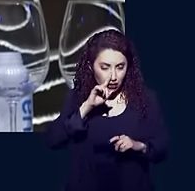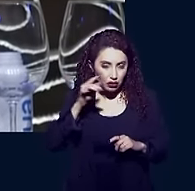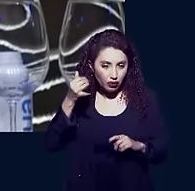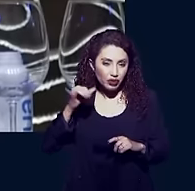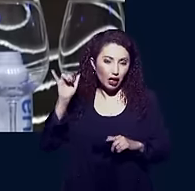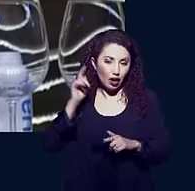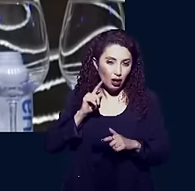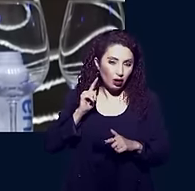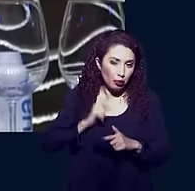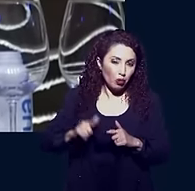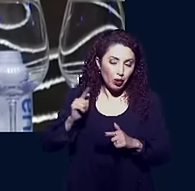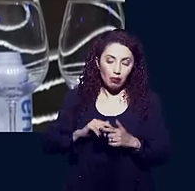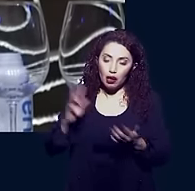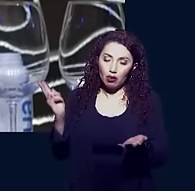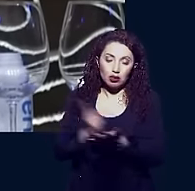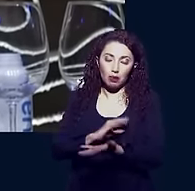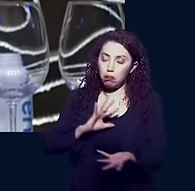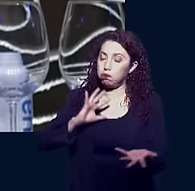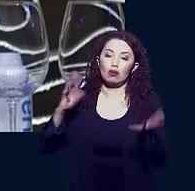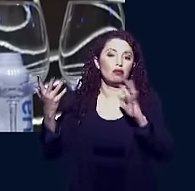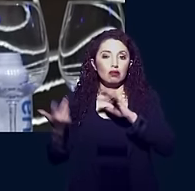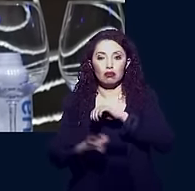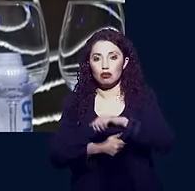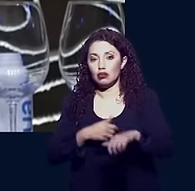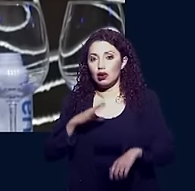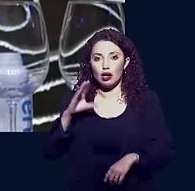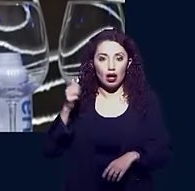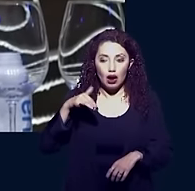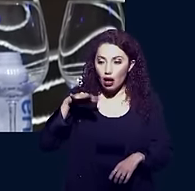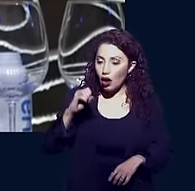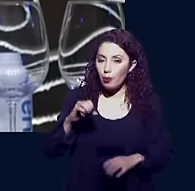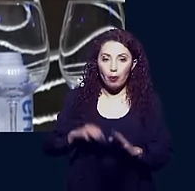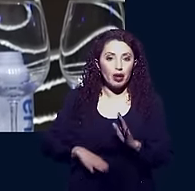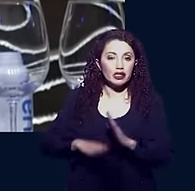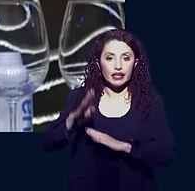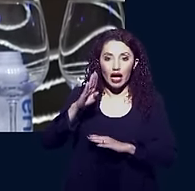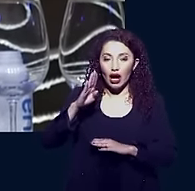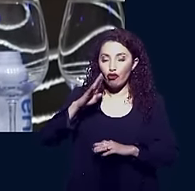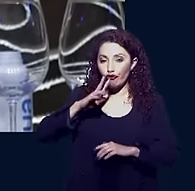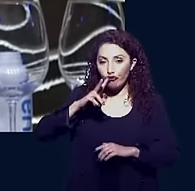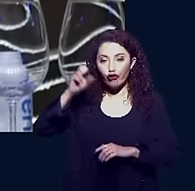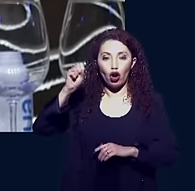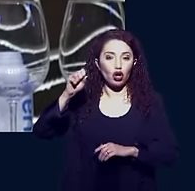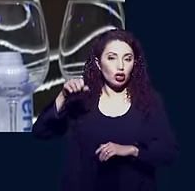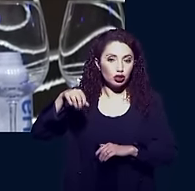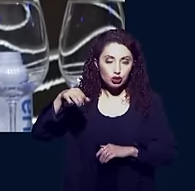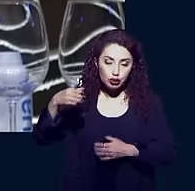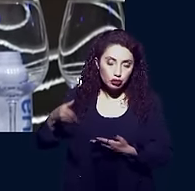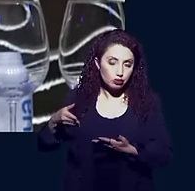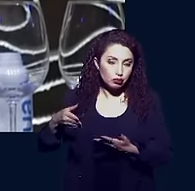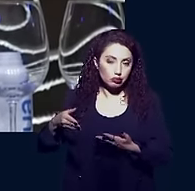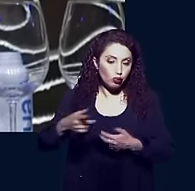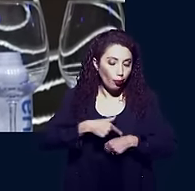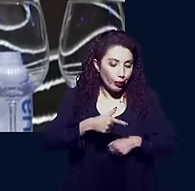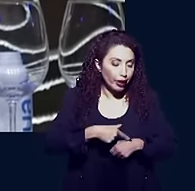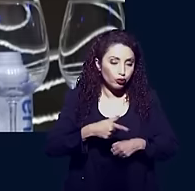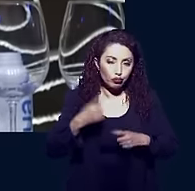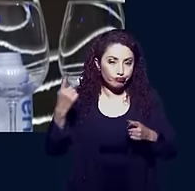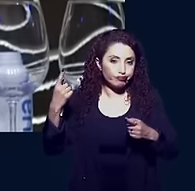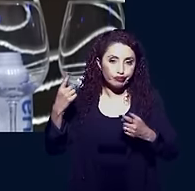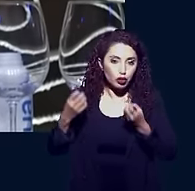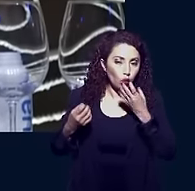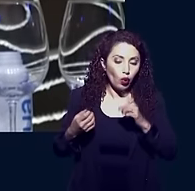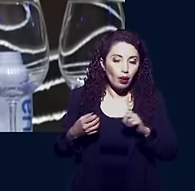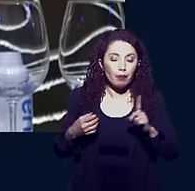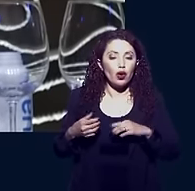invertida do câmbio o câmbio ter uma uma alta relativamente forte num momento que a gente não tem muito espaço as expectativas de inflação ainda estão um